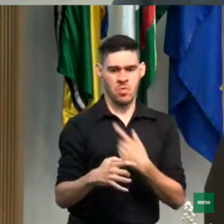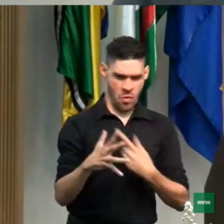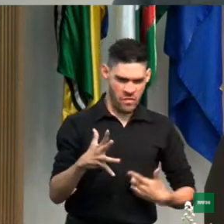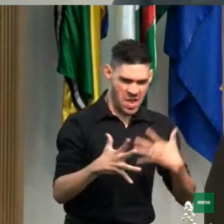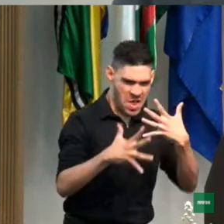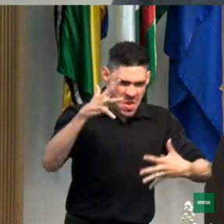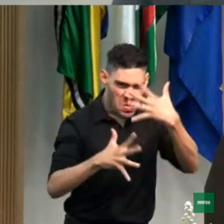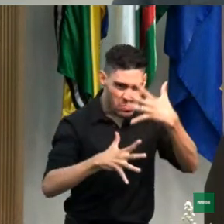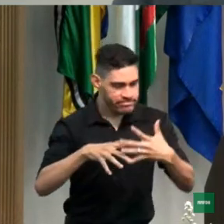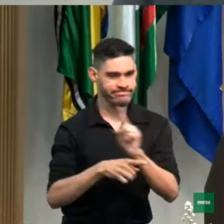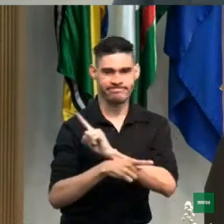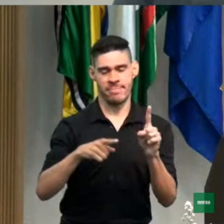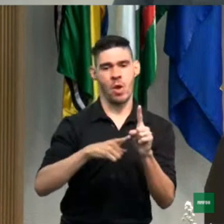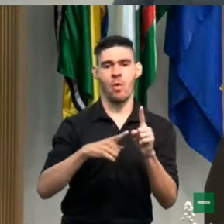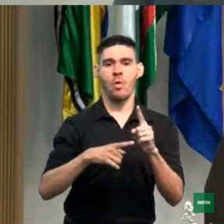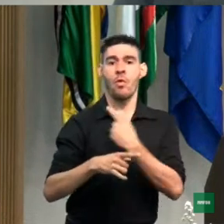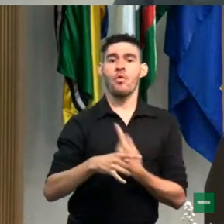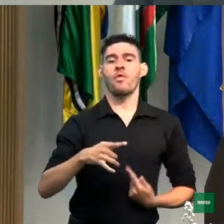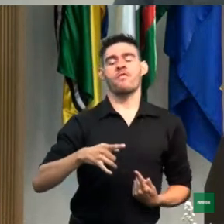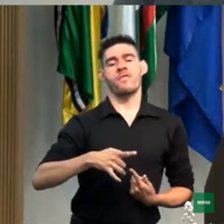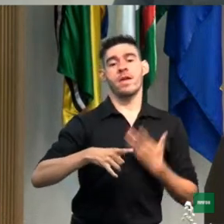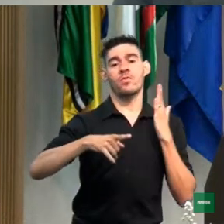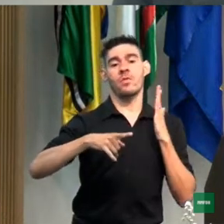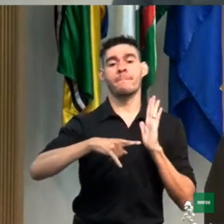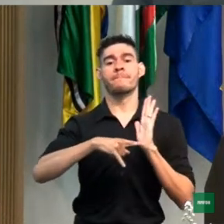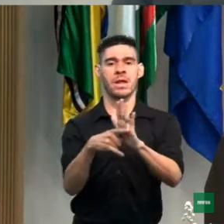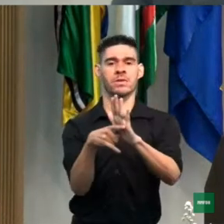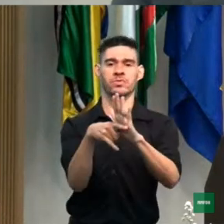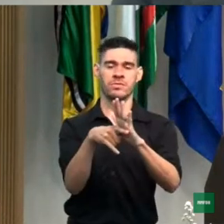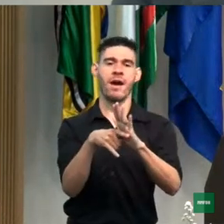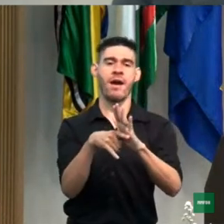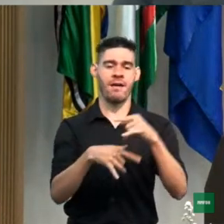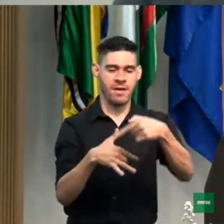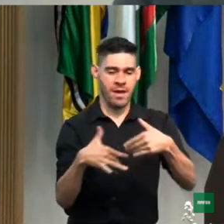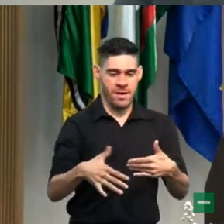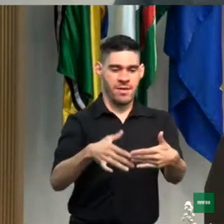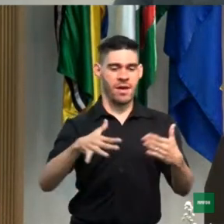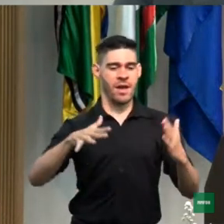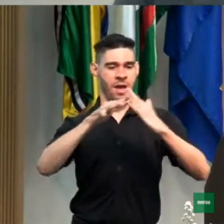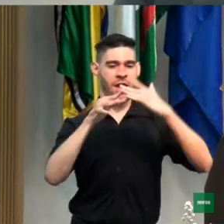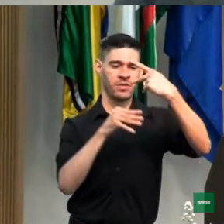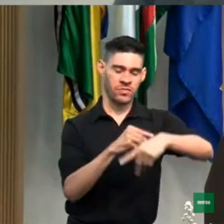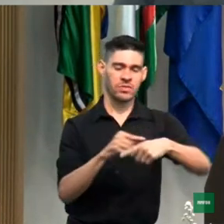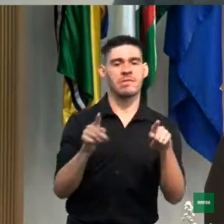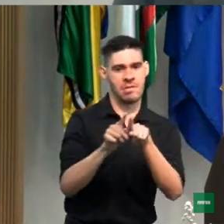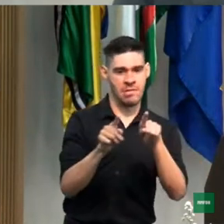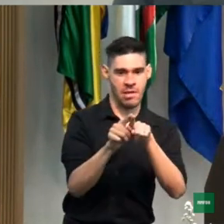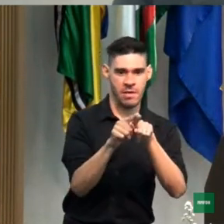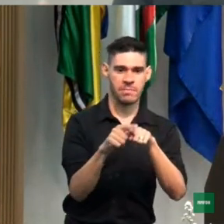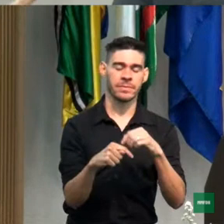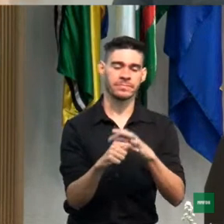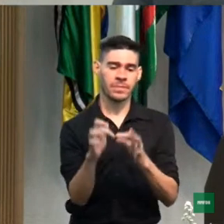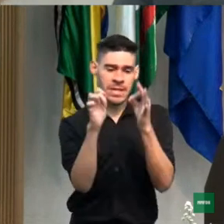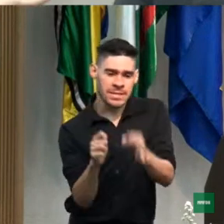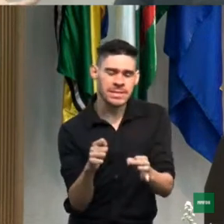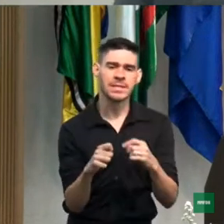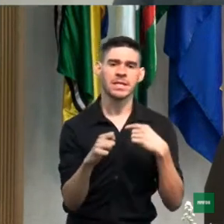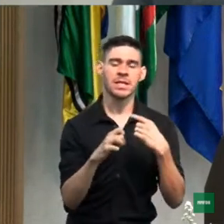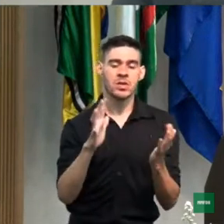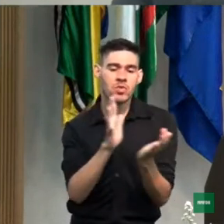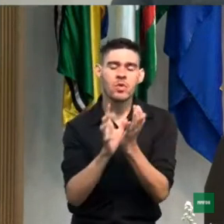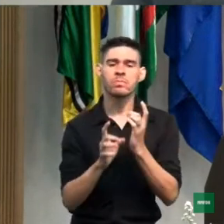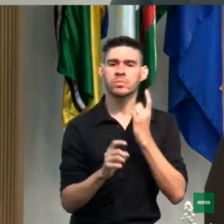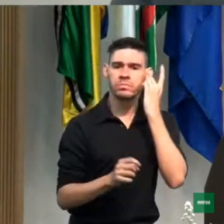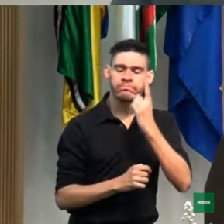ajudar. Façam deste ministério a casa de vocês. Eu tenho certeza que a frente parlamentar está ali, ó, de braços